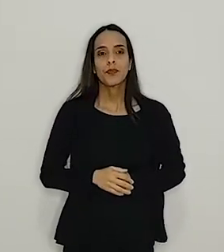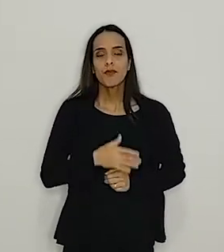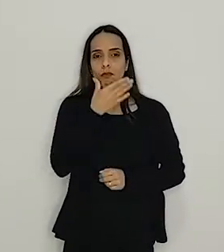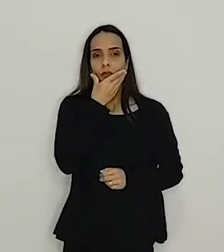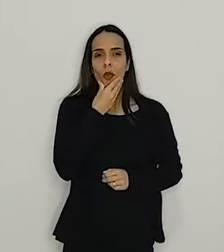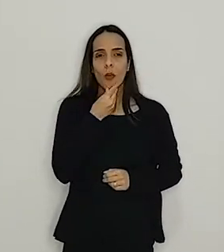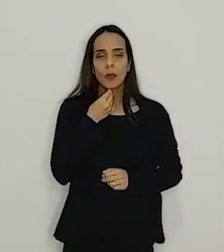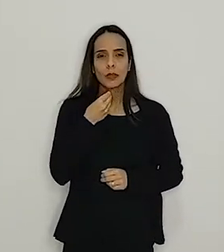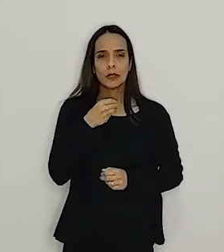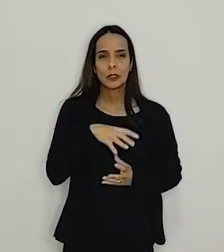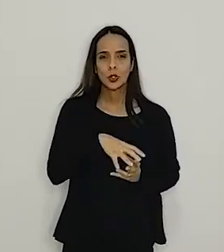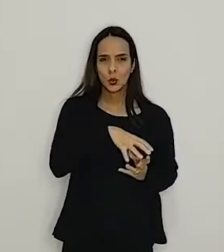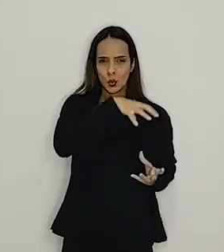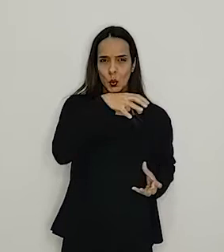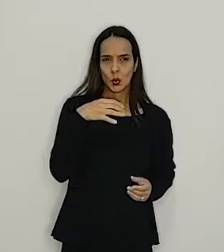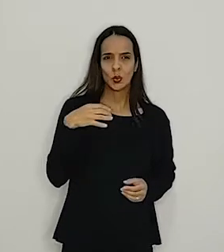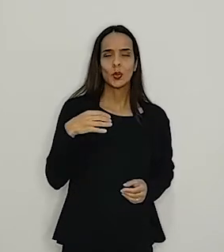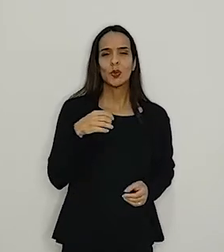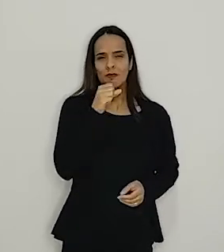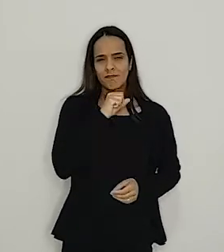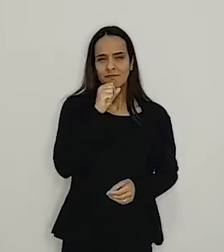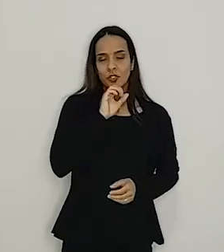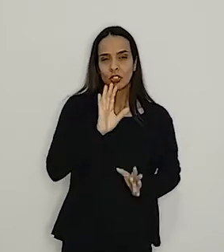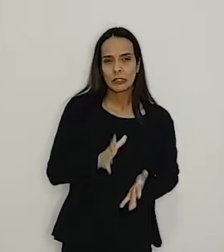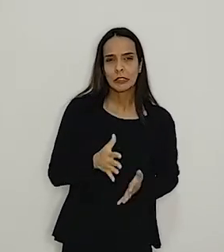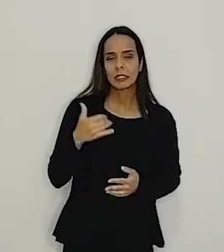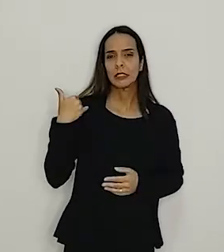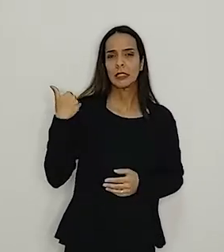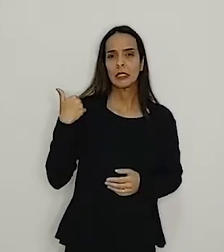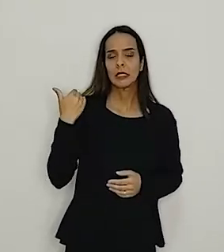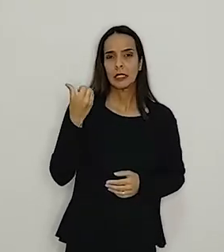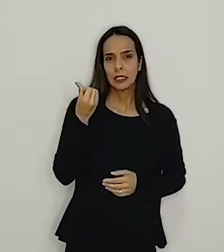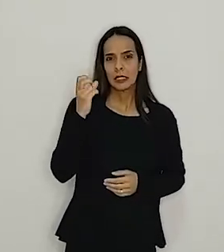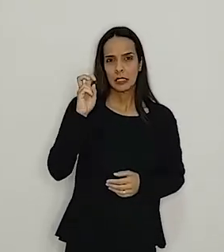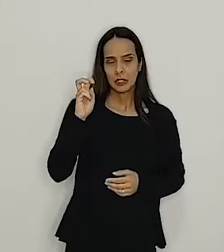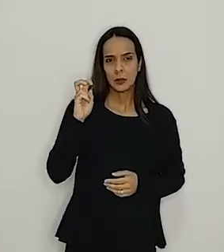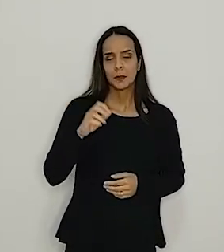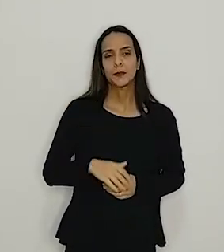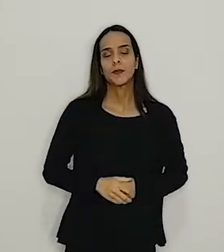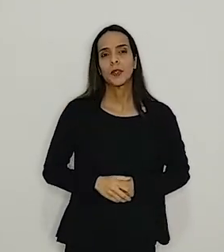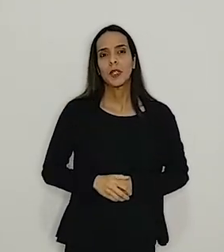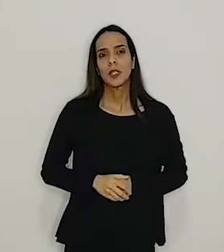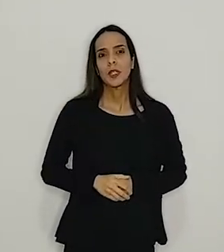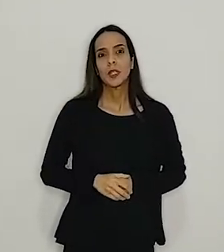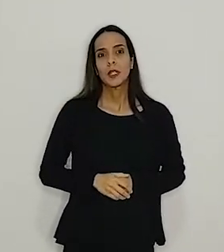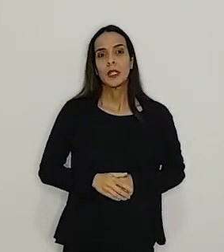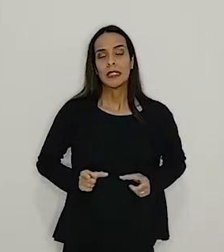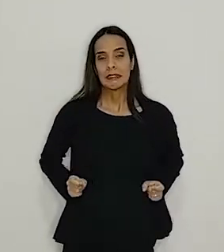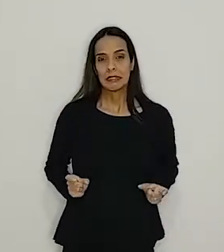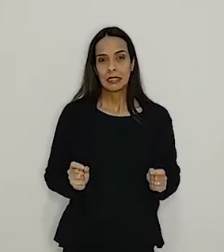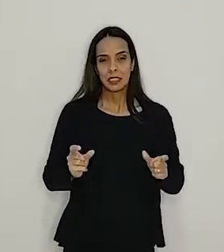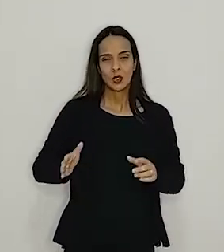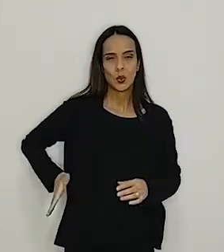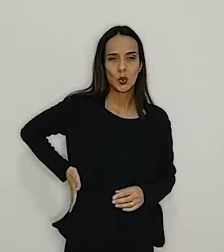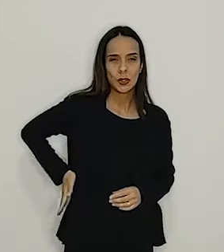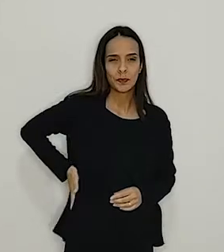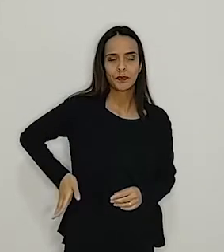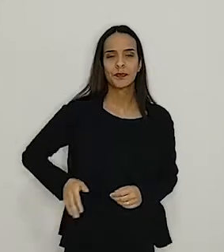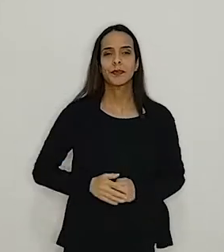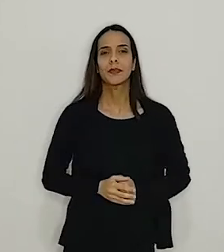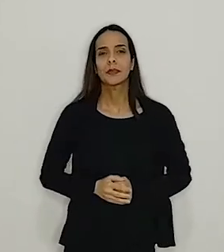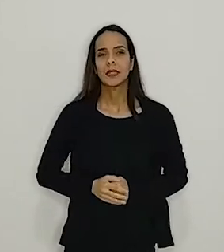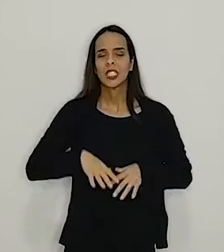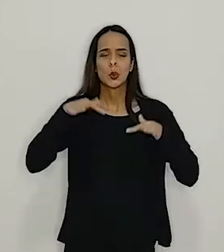de 65 anos de idade, acometido de um câncer de rim. E então esse paciente era um paciente que tinha